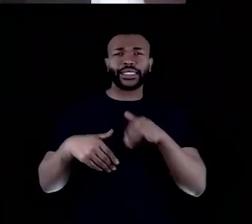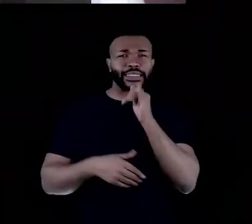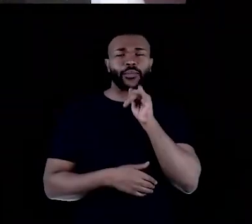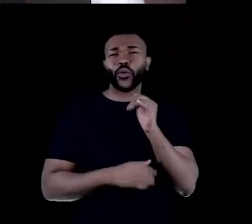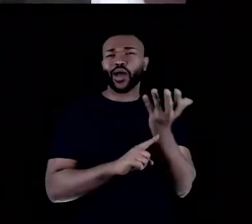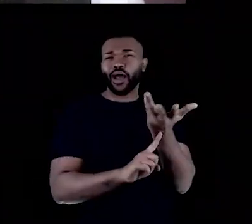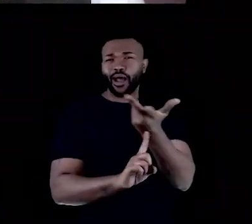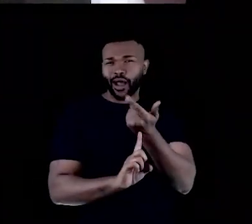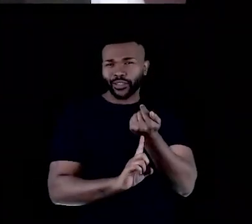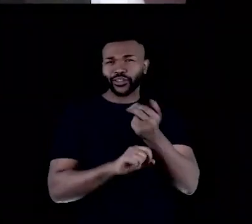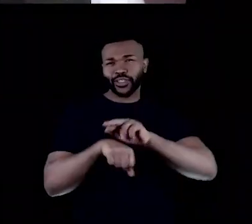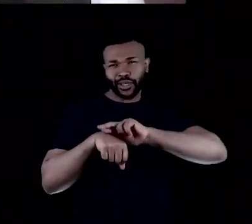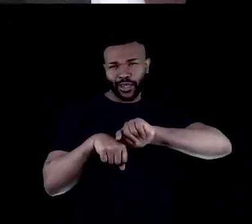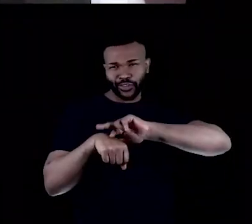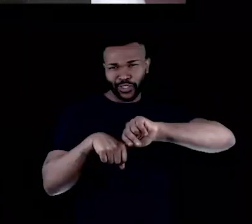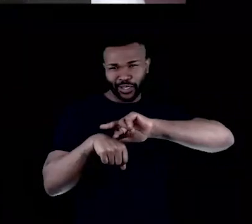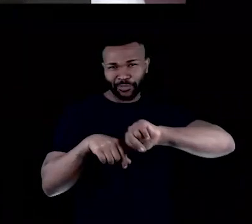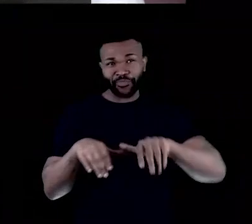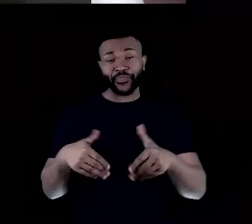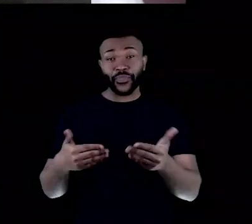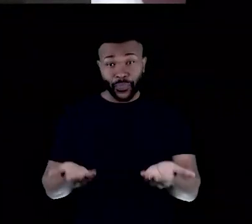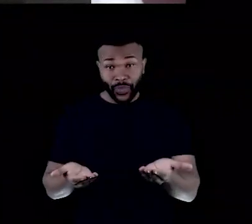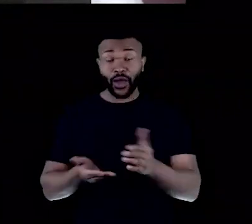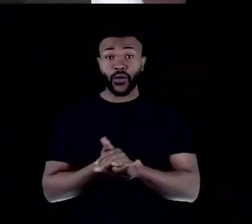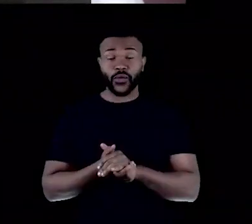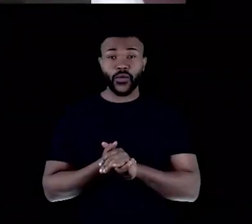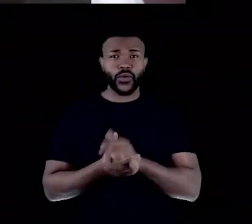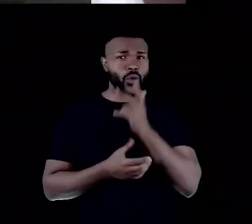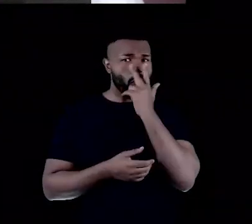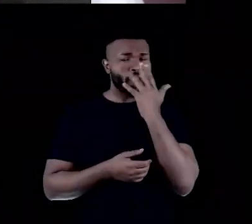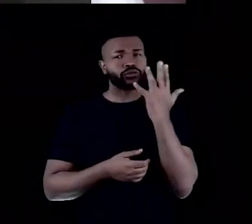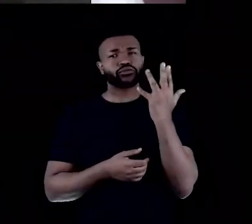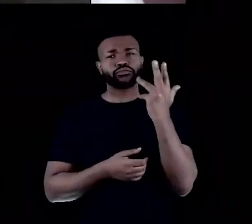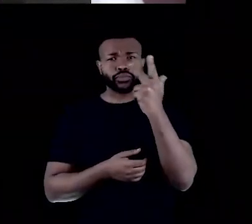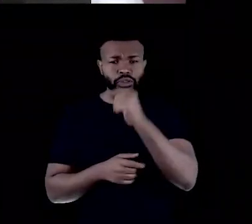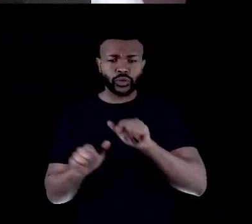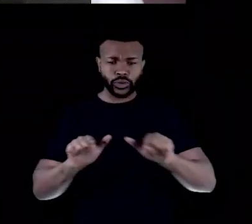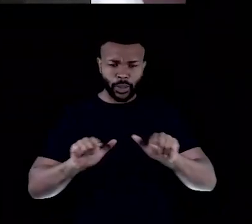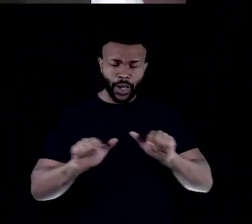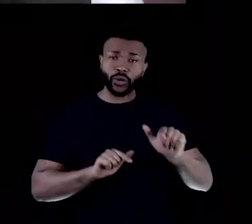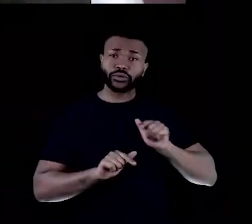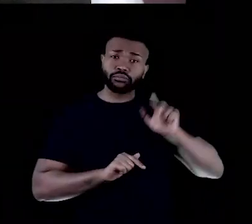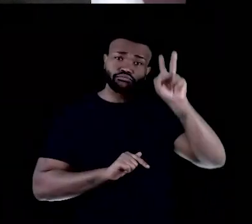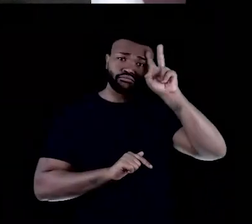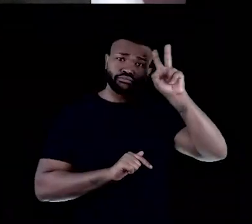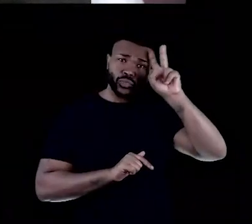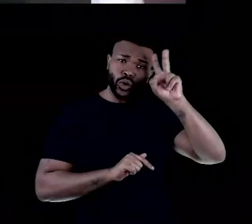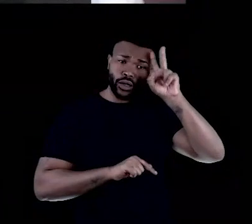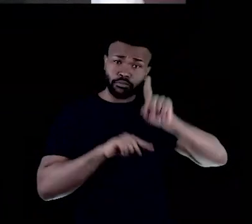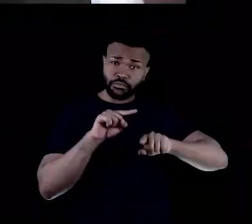moda étnica, né? Arte étnica. E aí eu tento recontextualizar, eu acho lindo esse trabalho de esse material